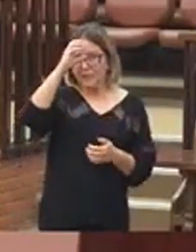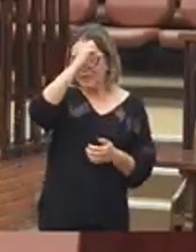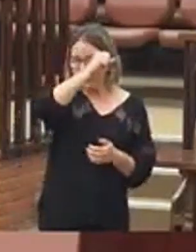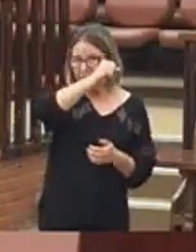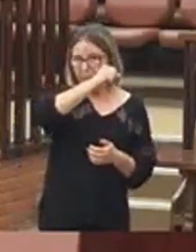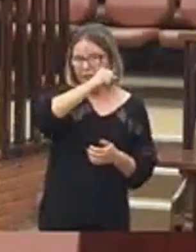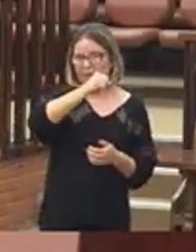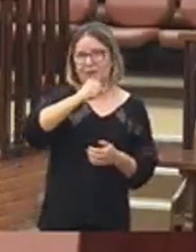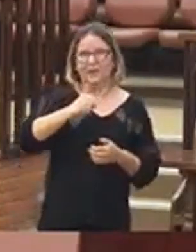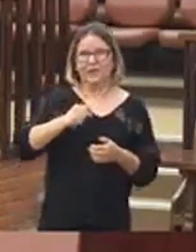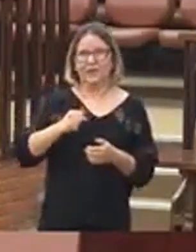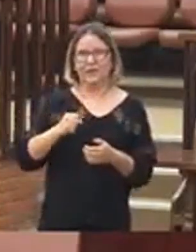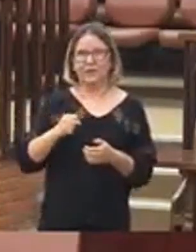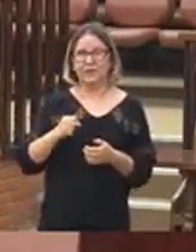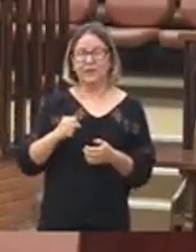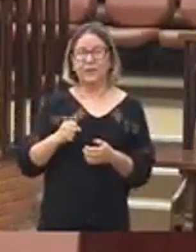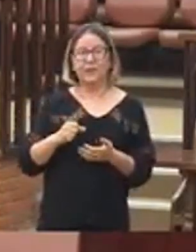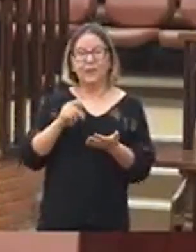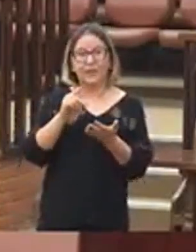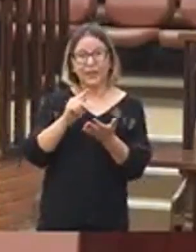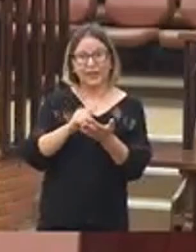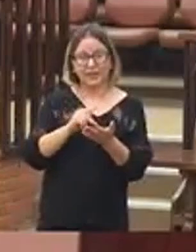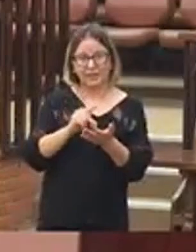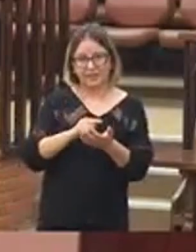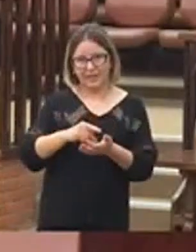de realidade espiritual.